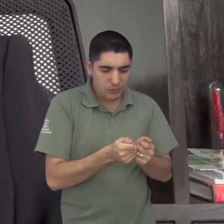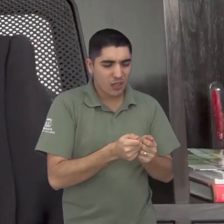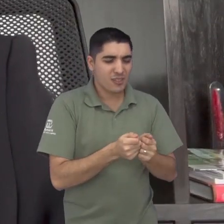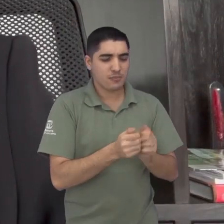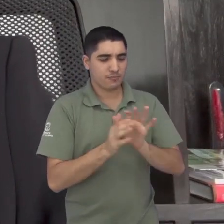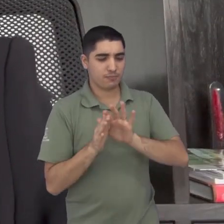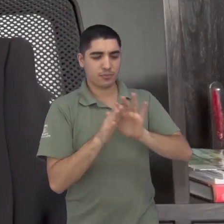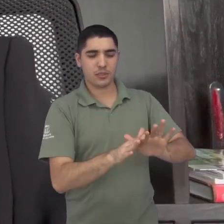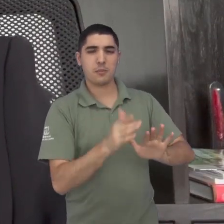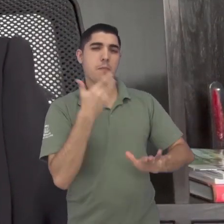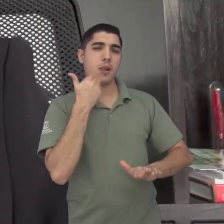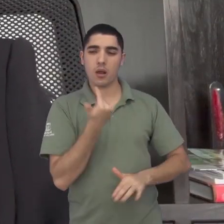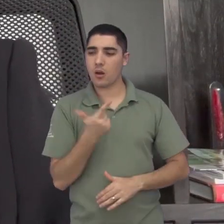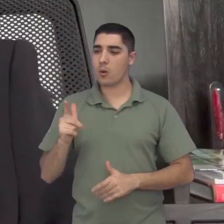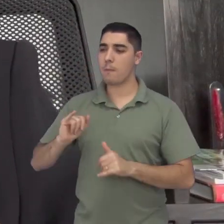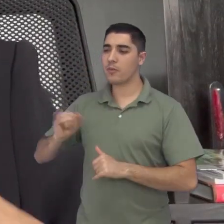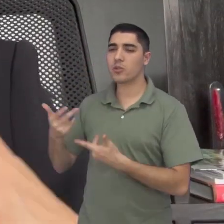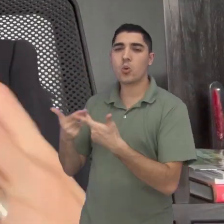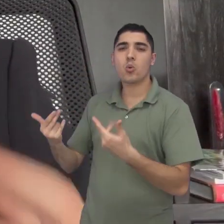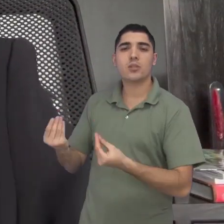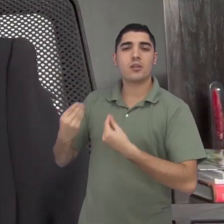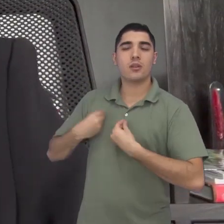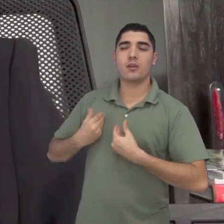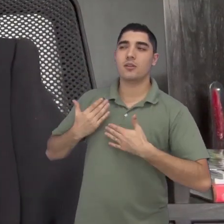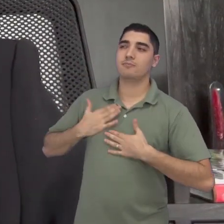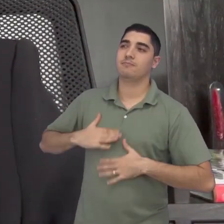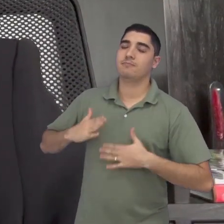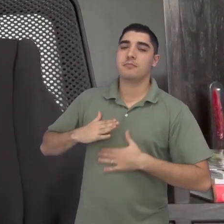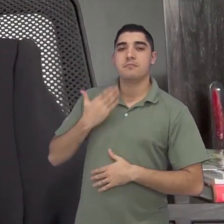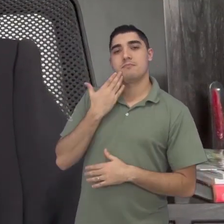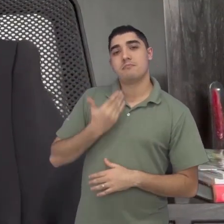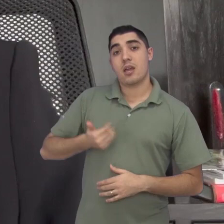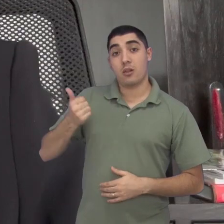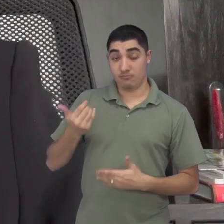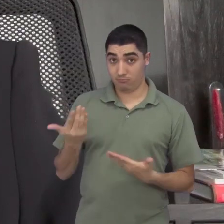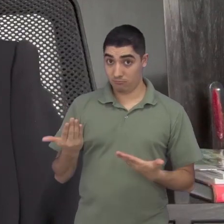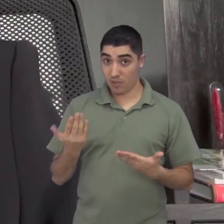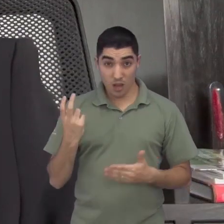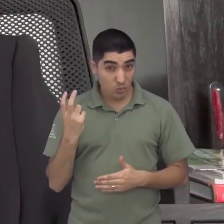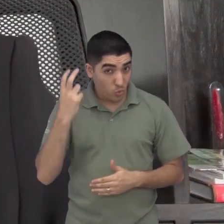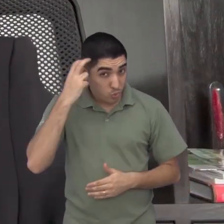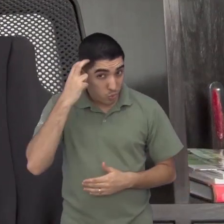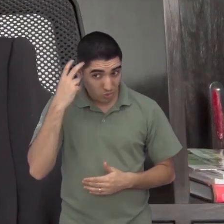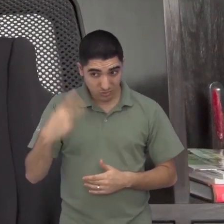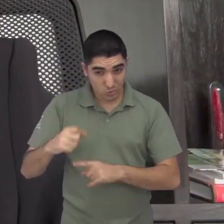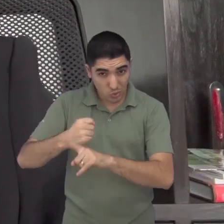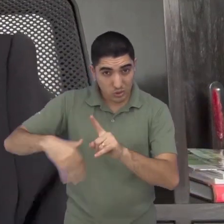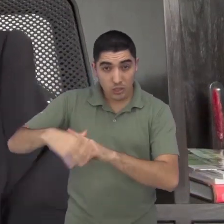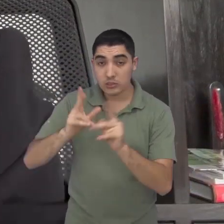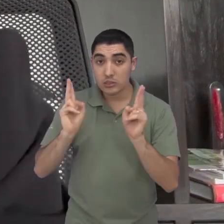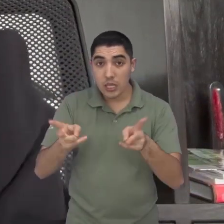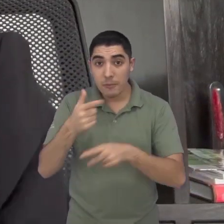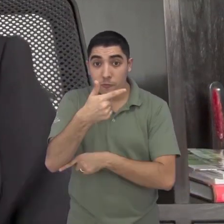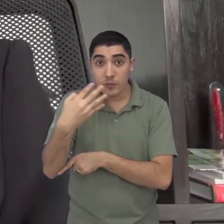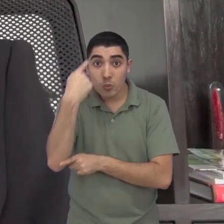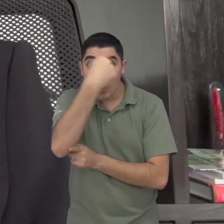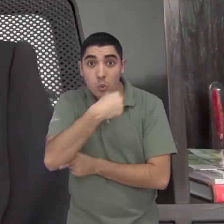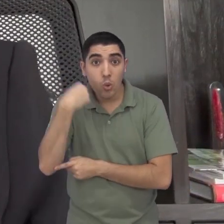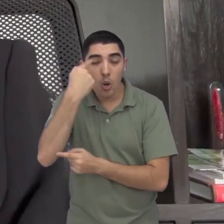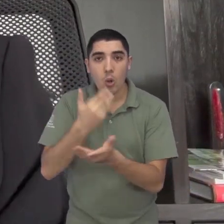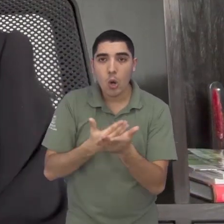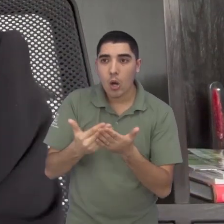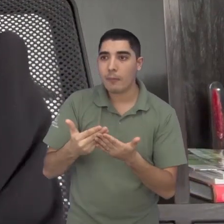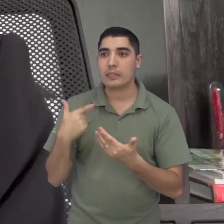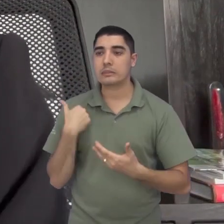para a gente. Então, essa cultura hoje agitada da gente não parar 24 horas, elas têm levado a gente ao burnout, elas têm